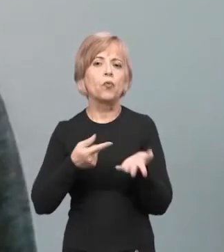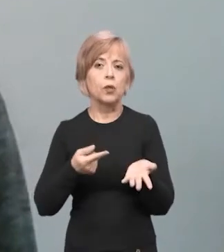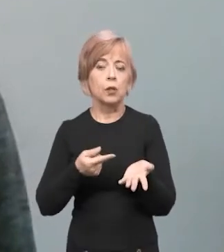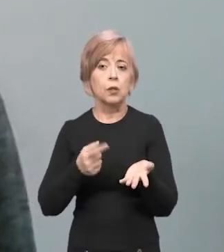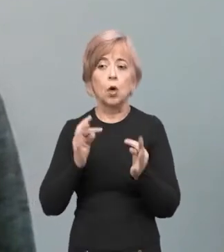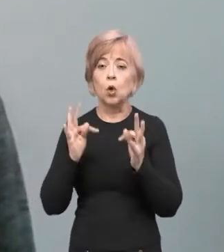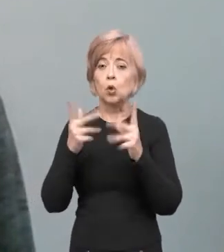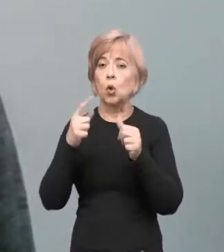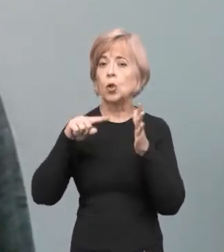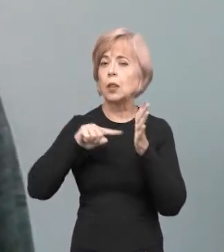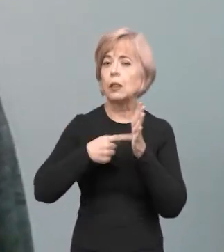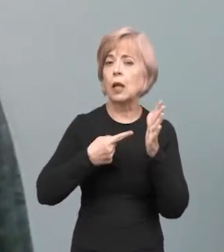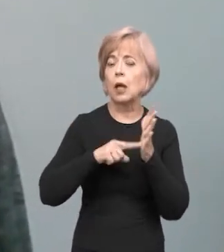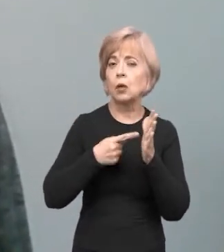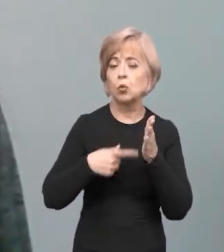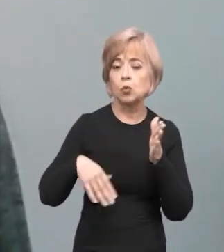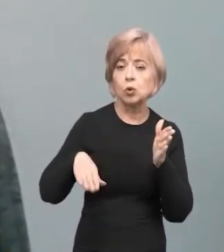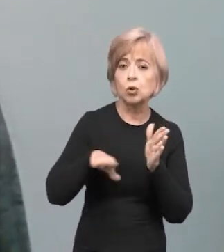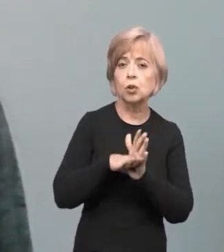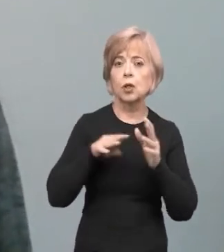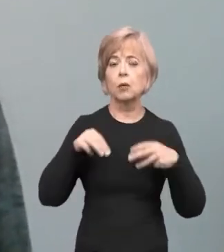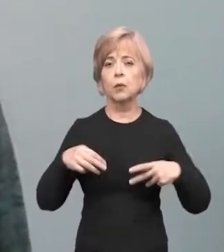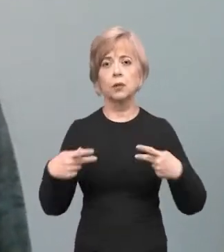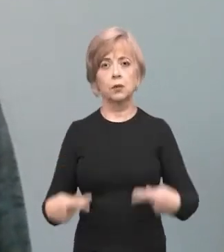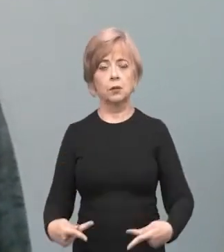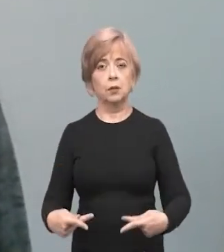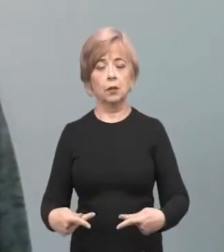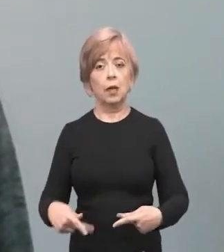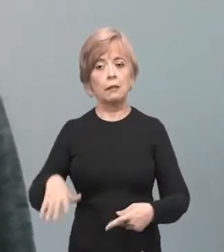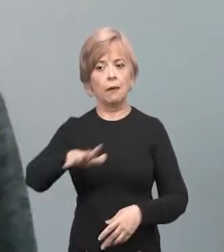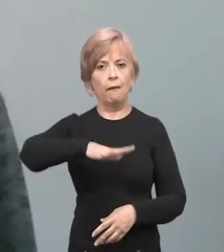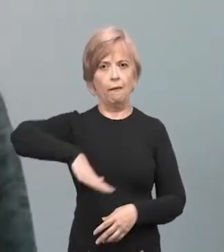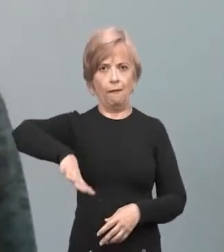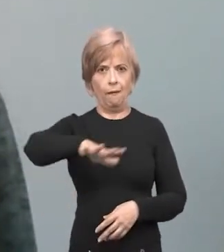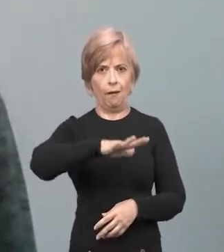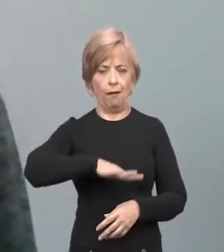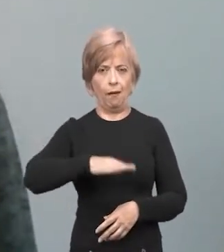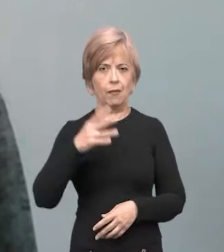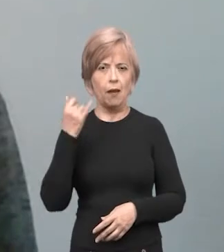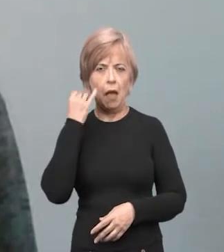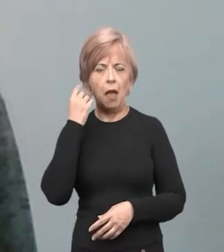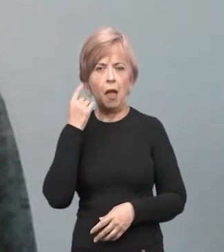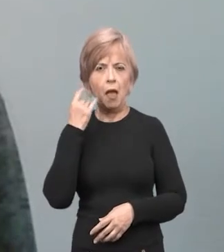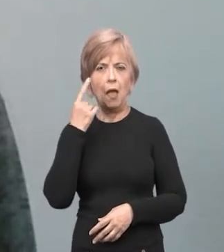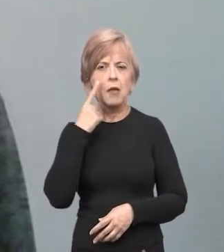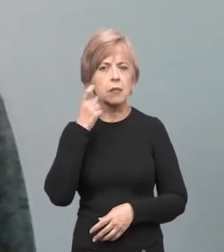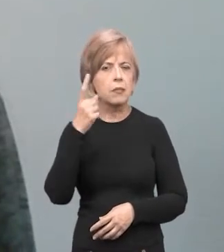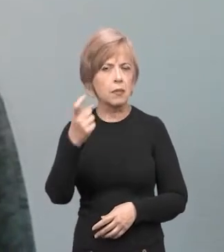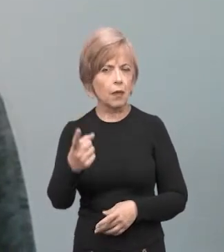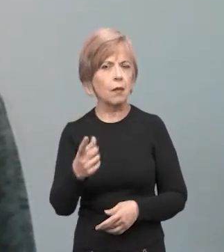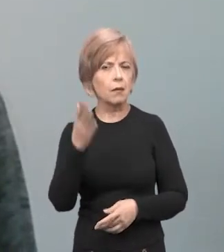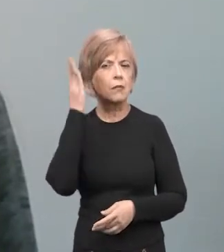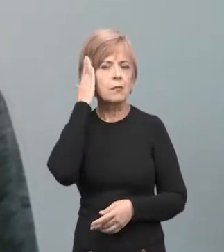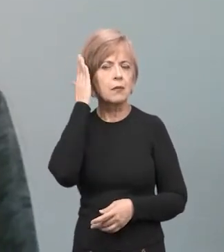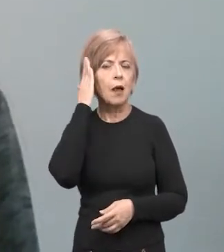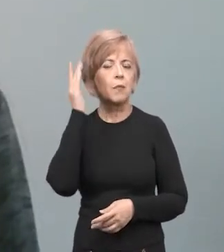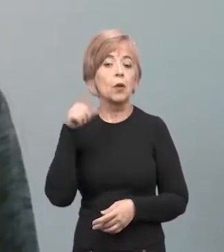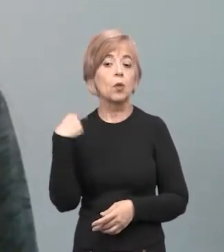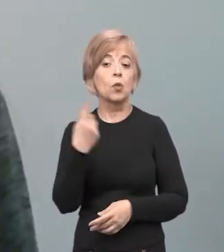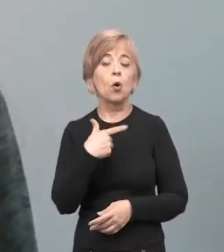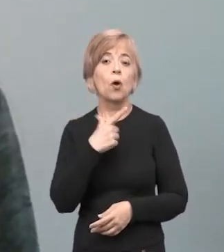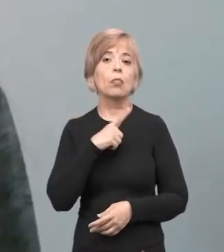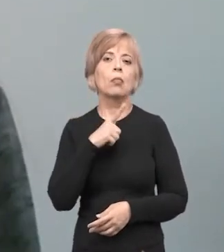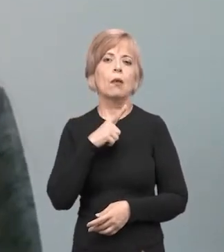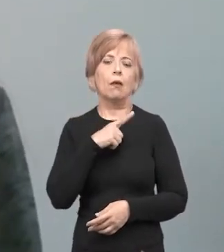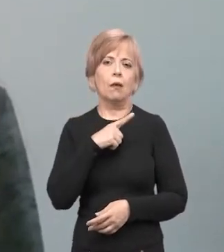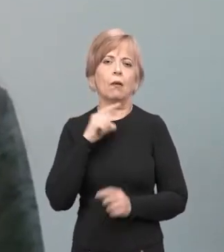as denúncias que chegam ao conhecimento do Ministério Público referente a essa área. E é interessante vocês saberem que nós temos